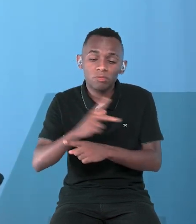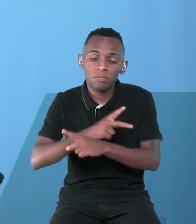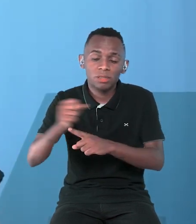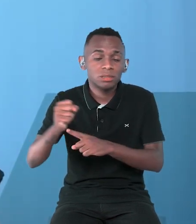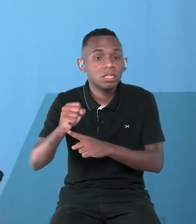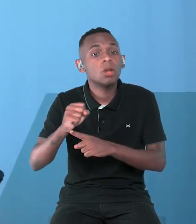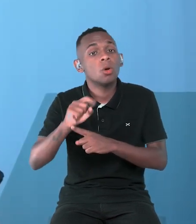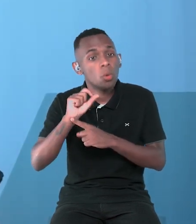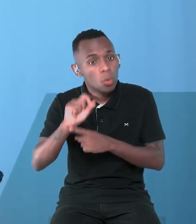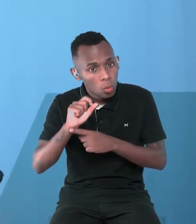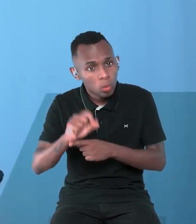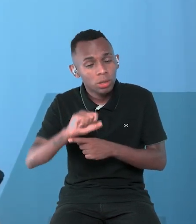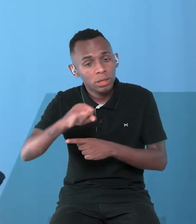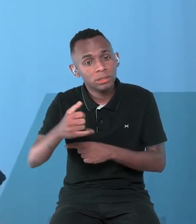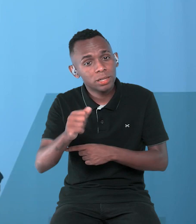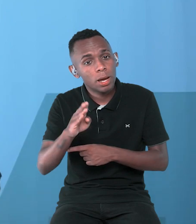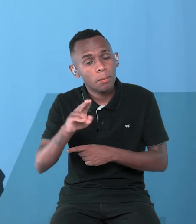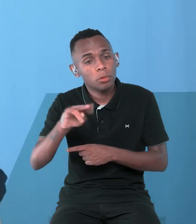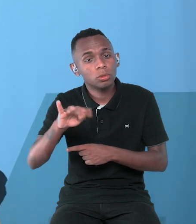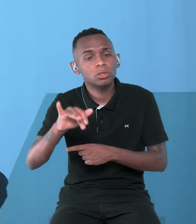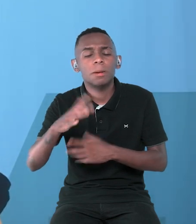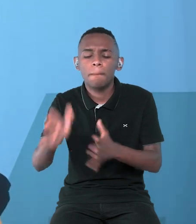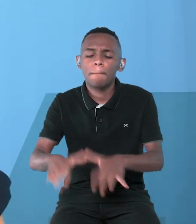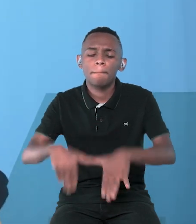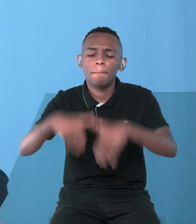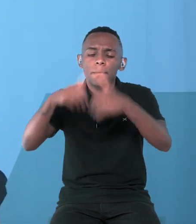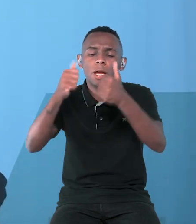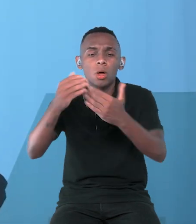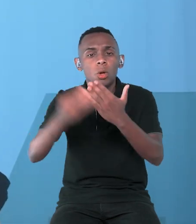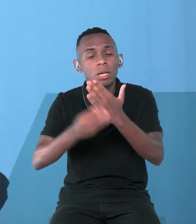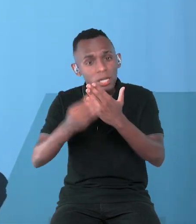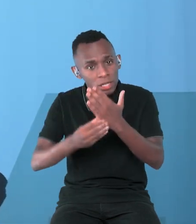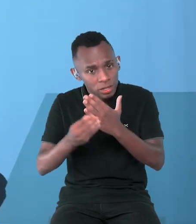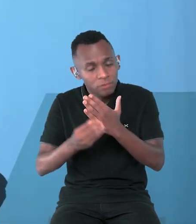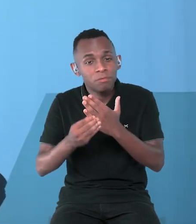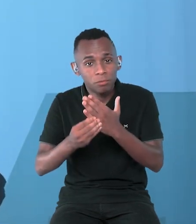Jabuti, na categoria Melhor Livro Juvenil, e em